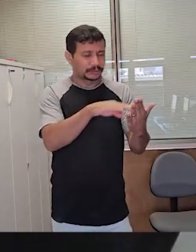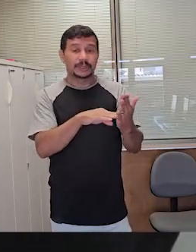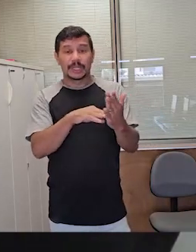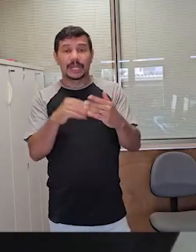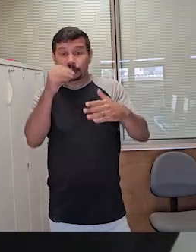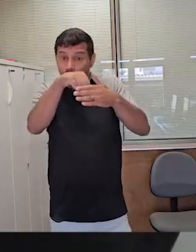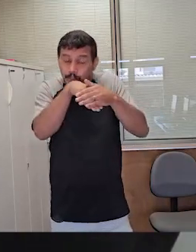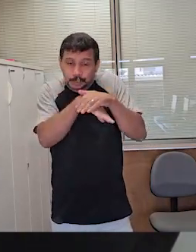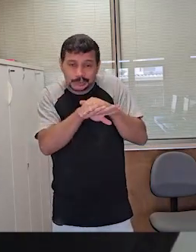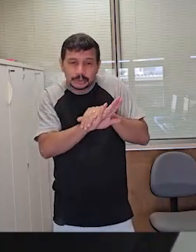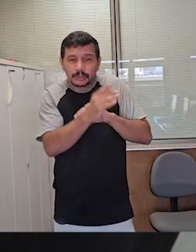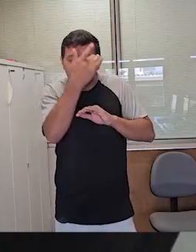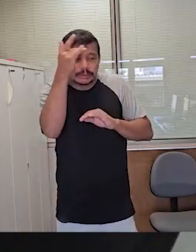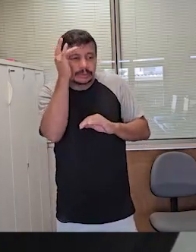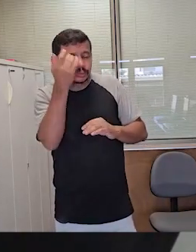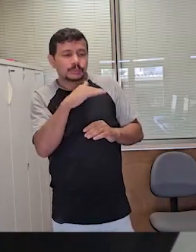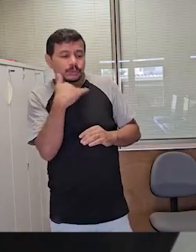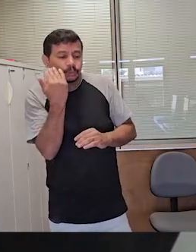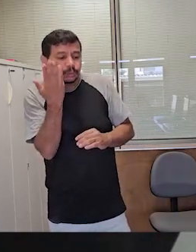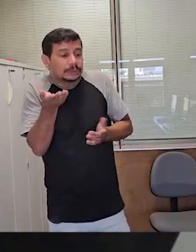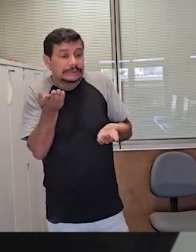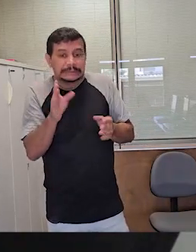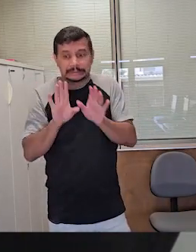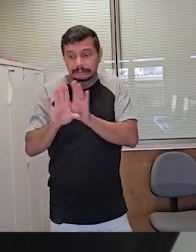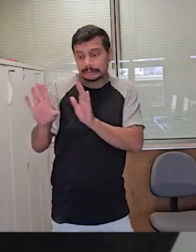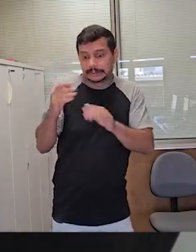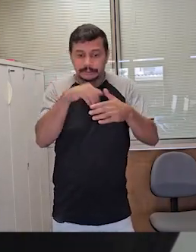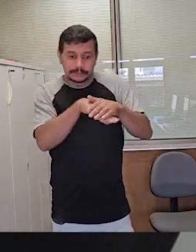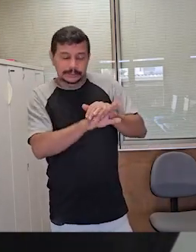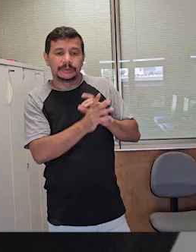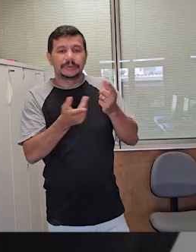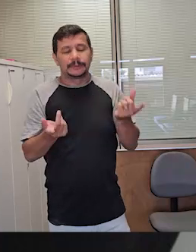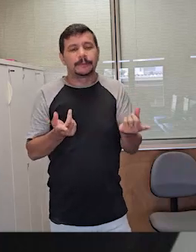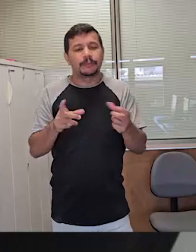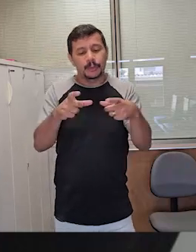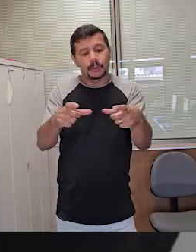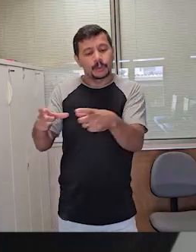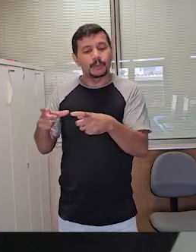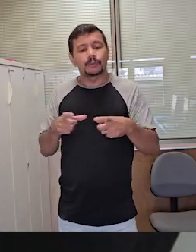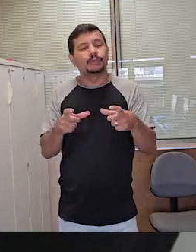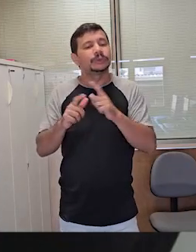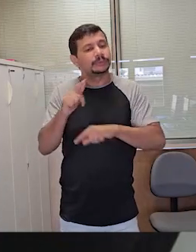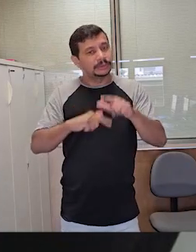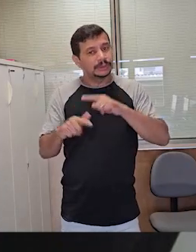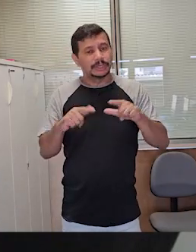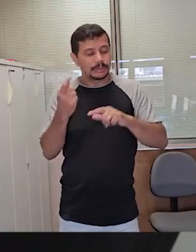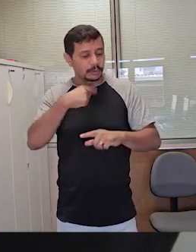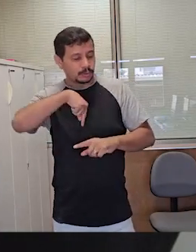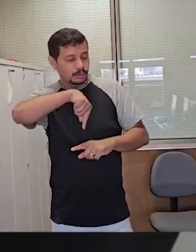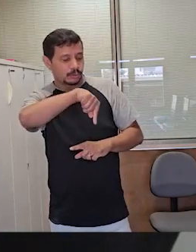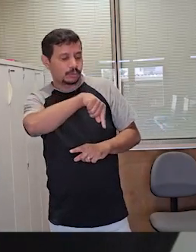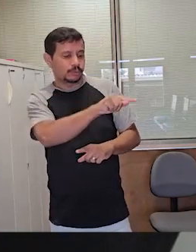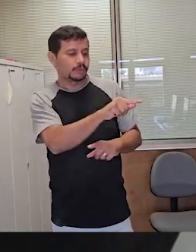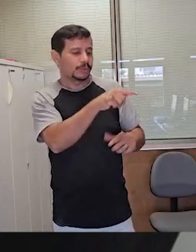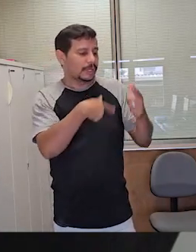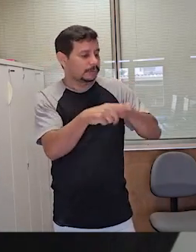do tapete, aquilo que jogaram para baixo do tapete que a gente não consegue enxergar, a gente vai verificar que no ambiente de trabalho, lugar que a pessoa foi para ganhar o pão de cada